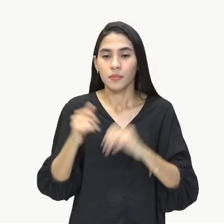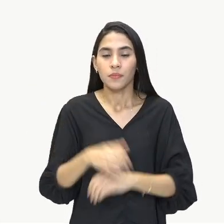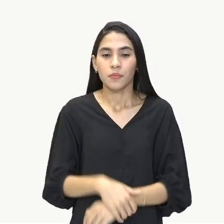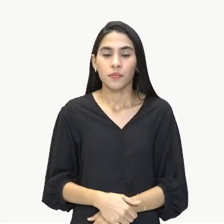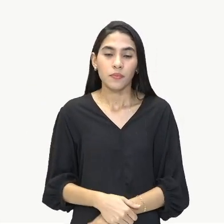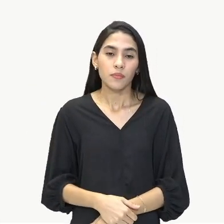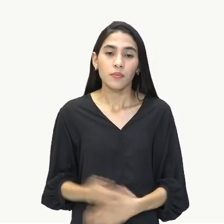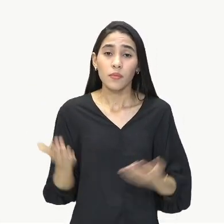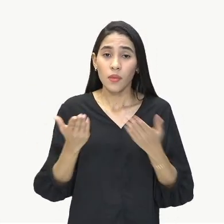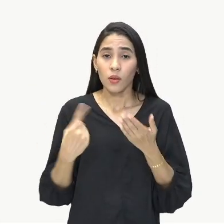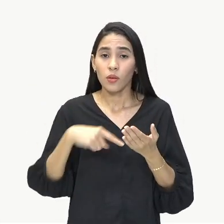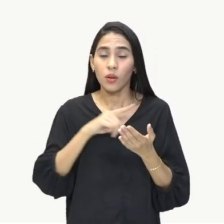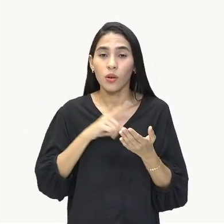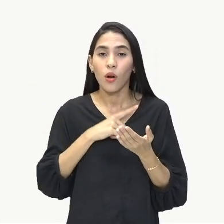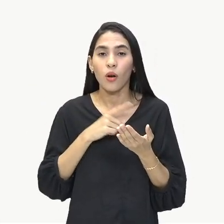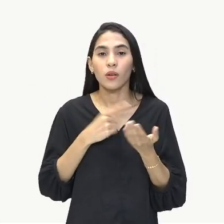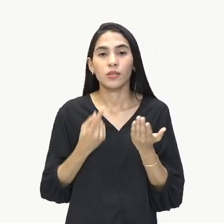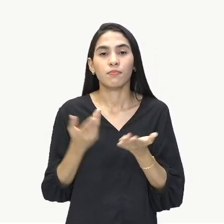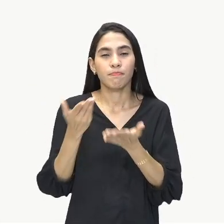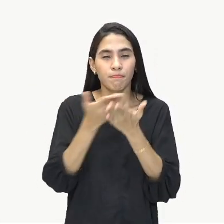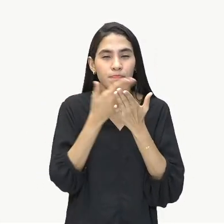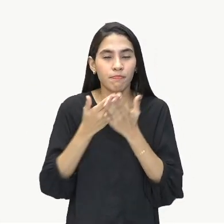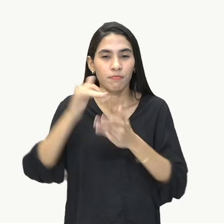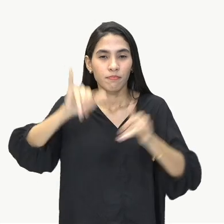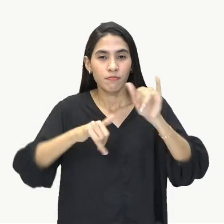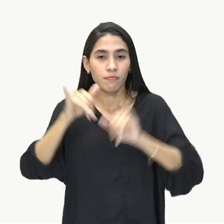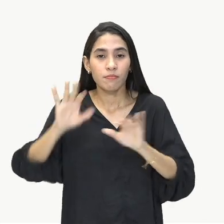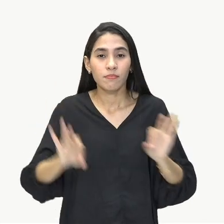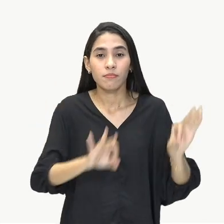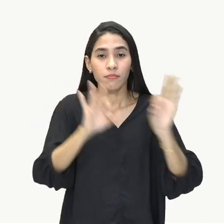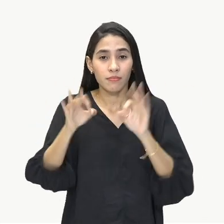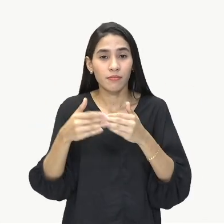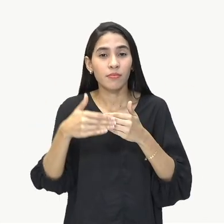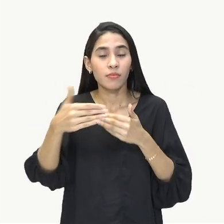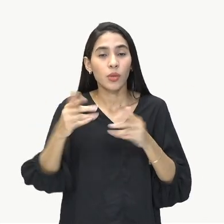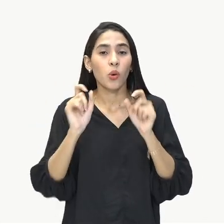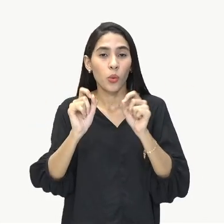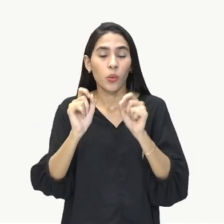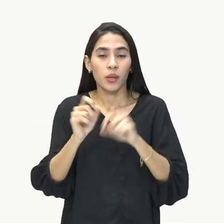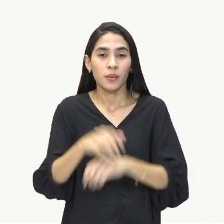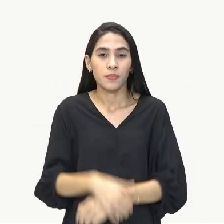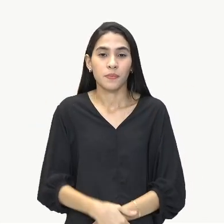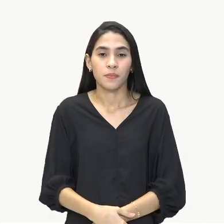Agora a gente vai ao laboratório e a gente vai assistir